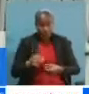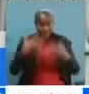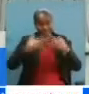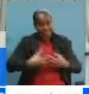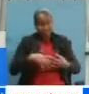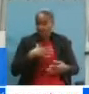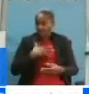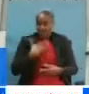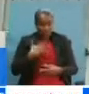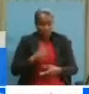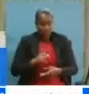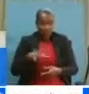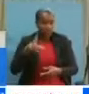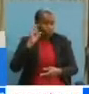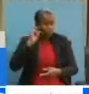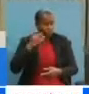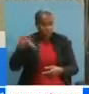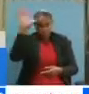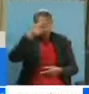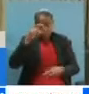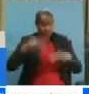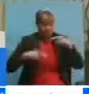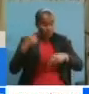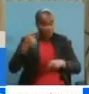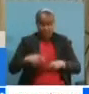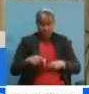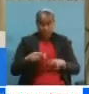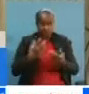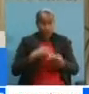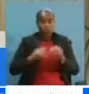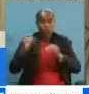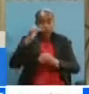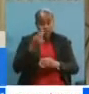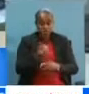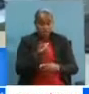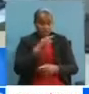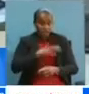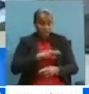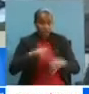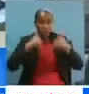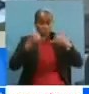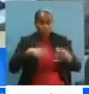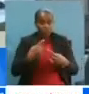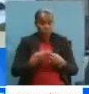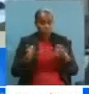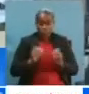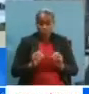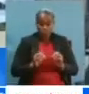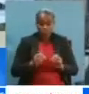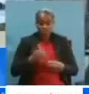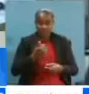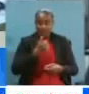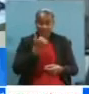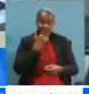não gostaram de ouvir do Ministro das Finanças de que não vai haver ajustamento salarial no próximo ano. Insatisfeitos, as